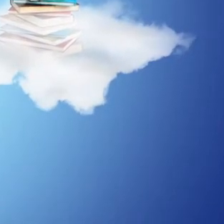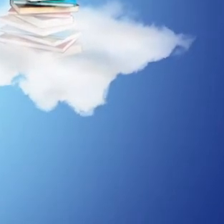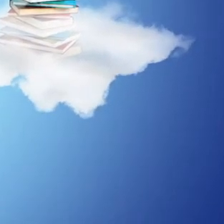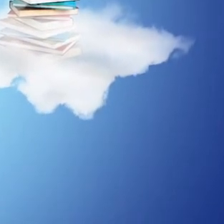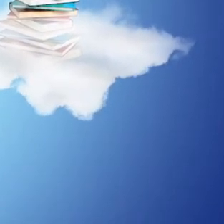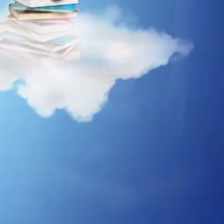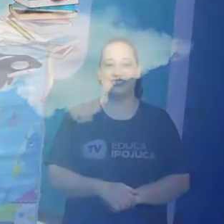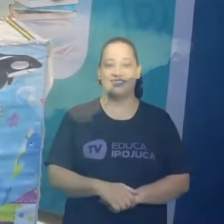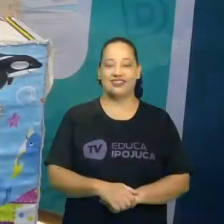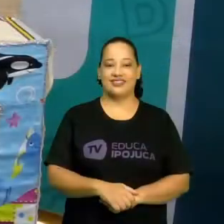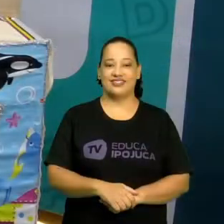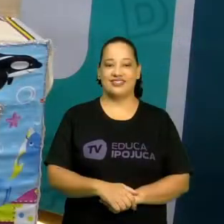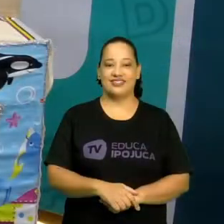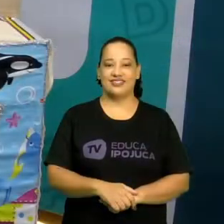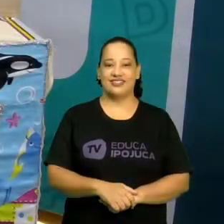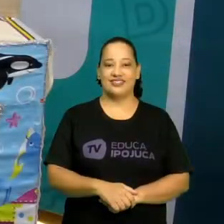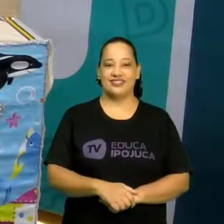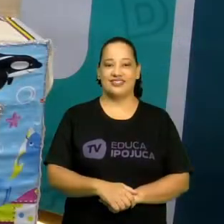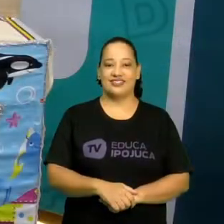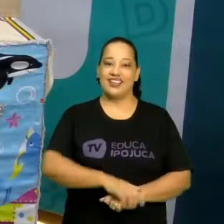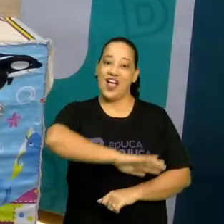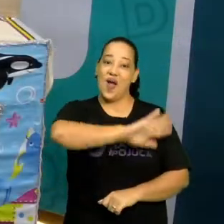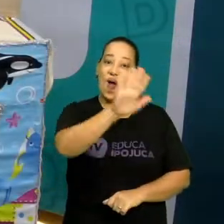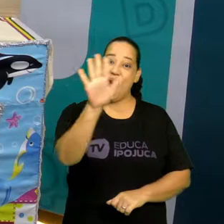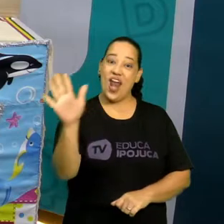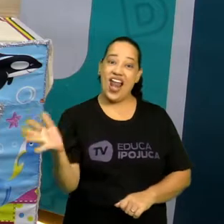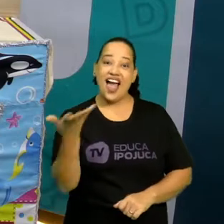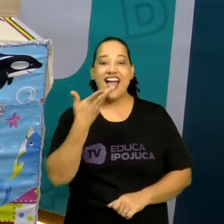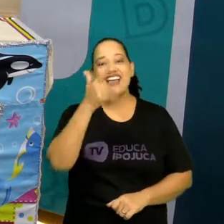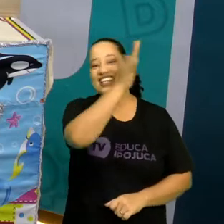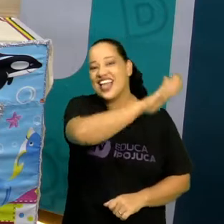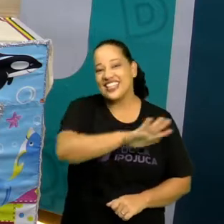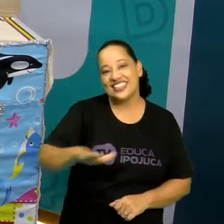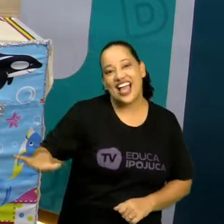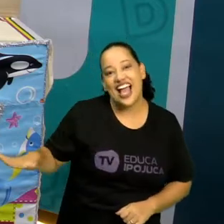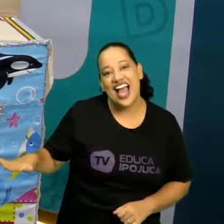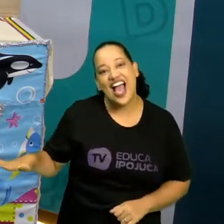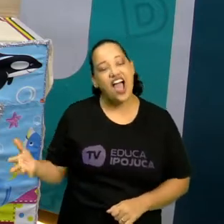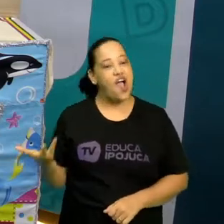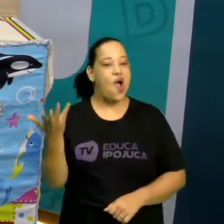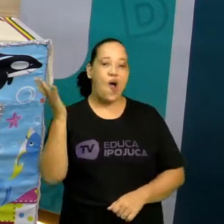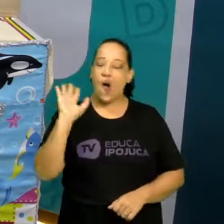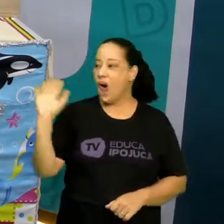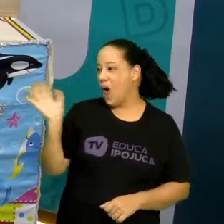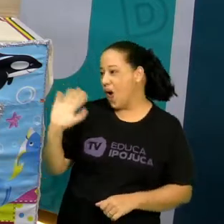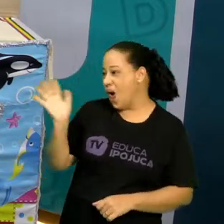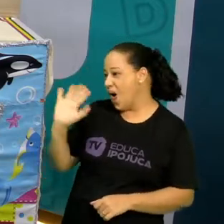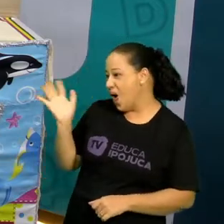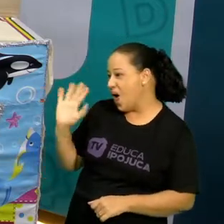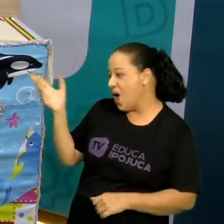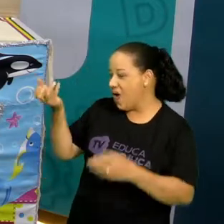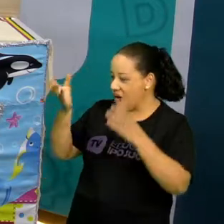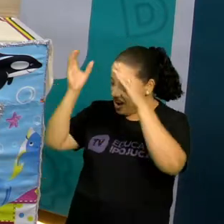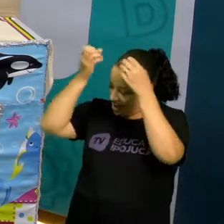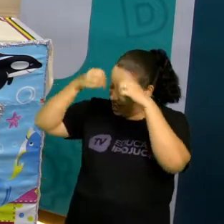E aí olá olá criançada Olá leiturinha